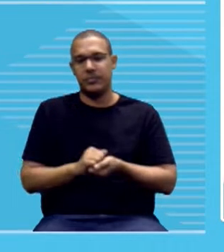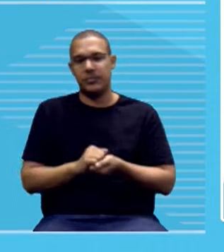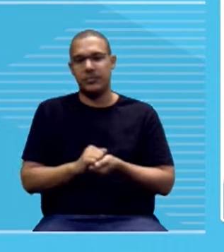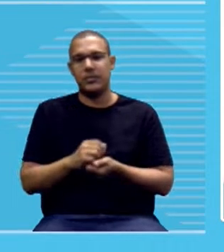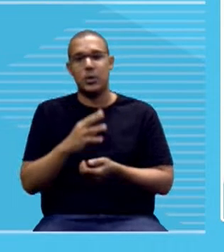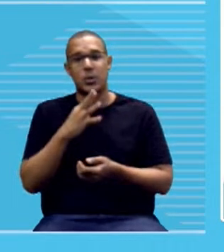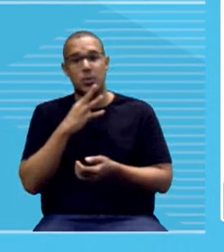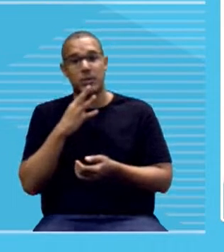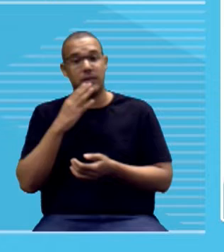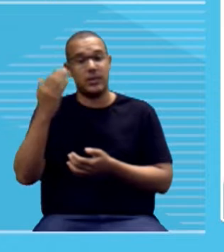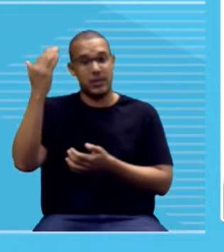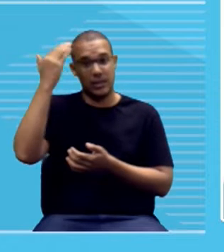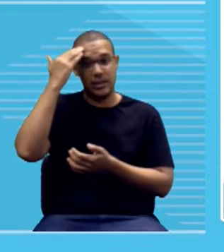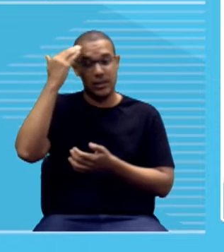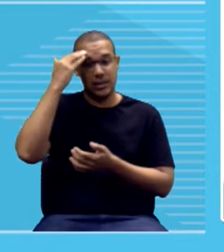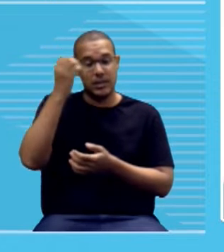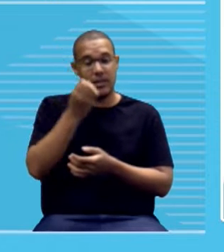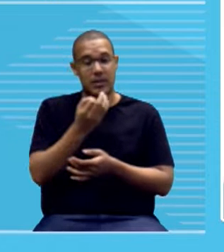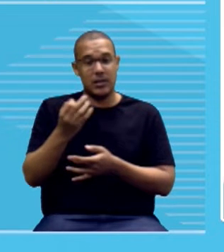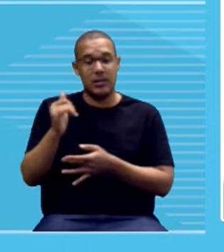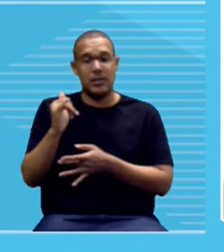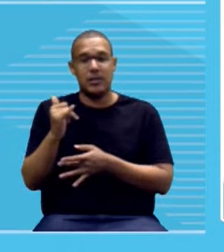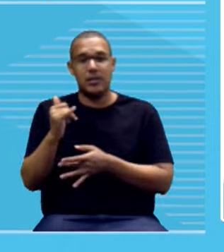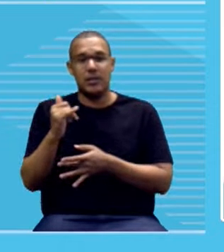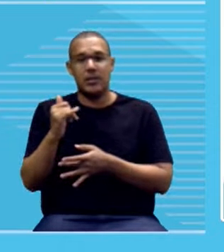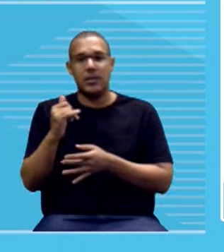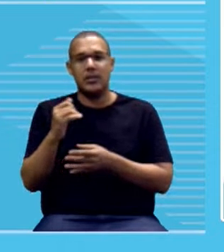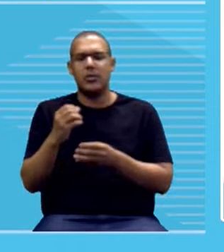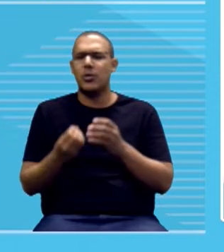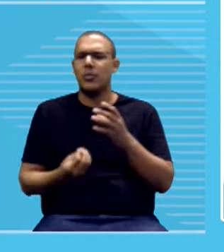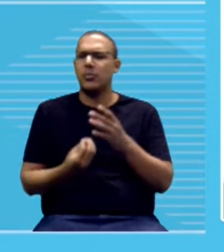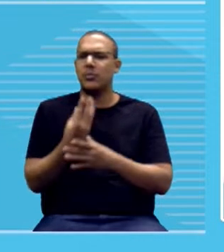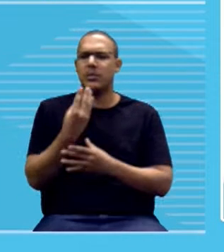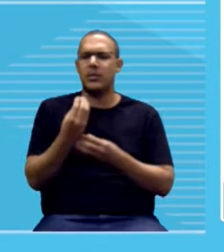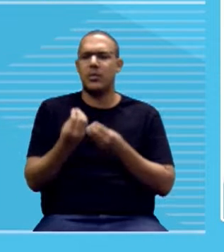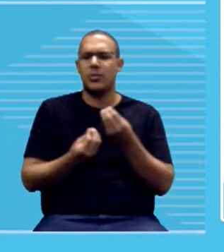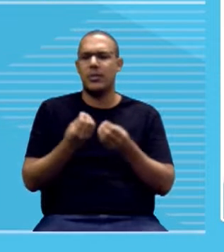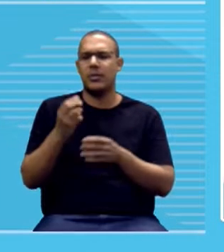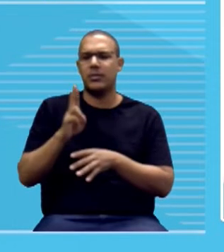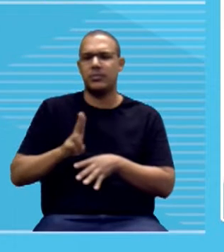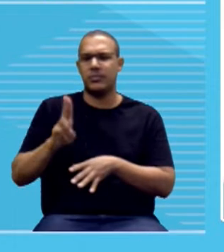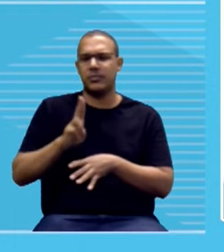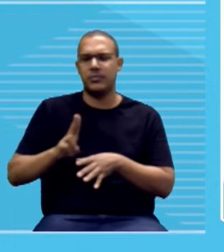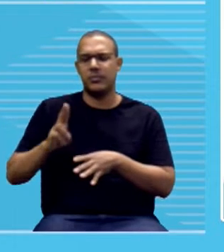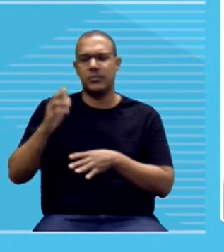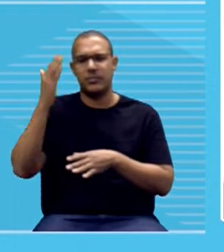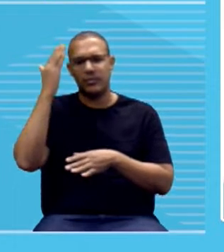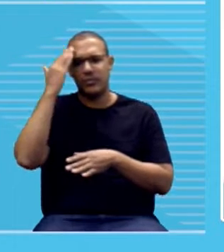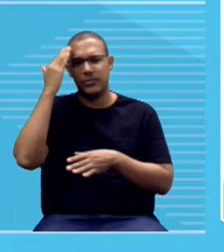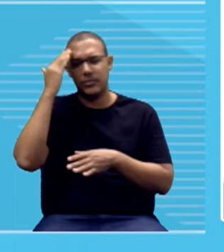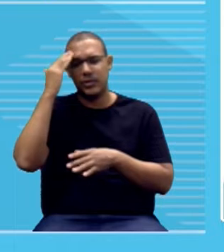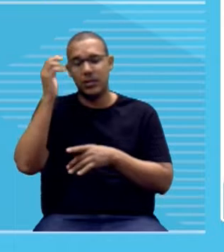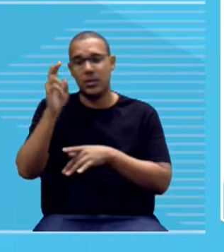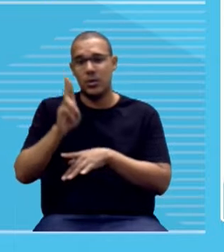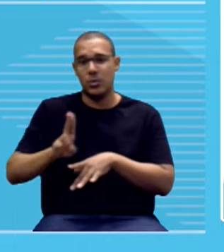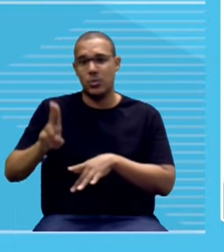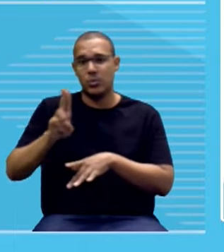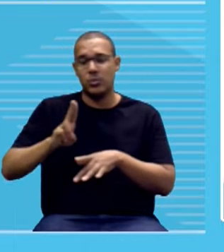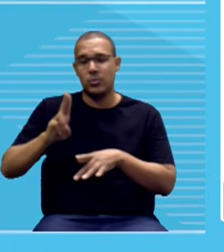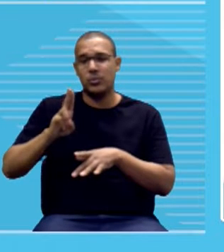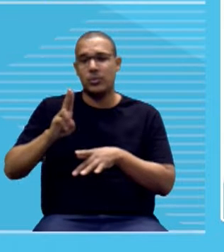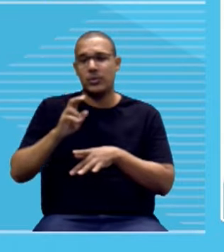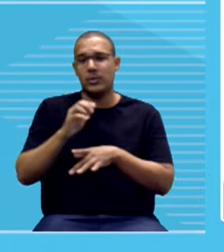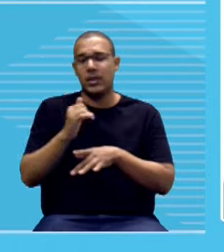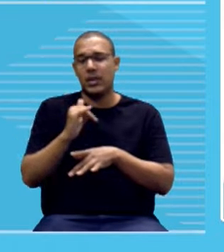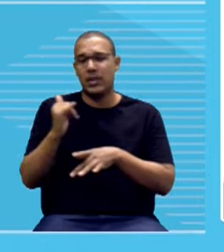é conhecer e entender a potência elétrica, principalmente de onde é que ela vem, como é que ela é produzida, e entender e conhecer o consumo da energia elétrica